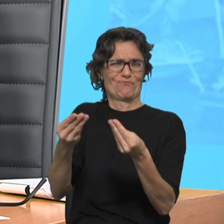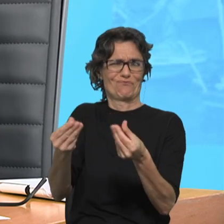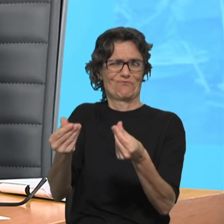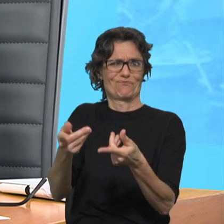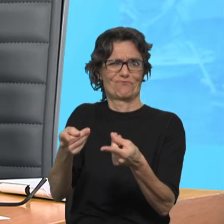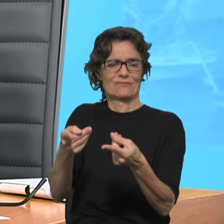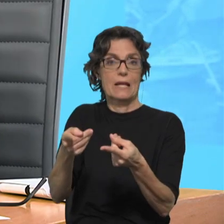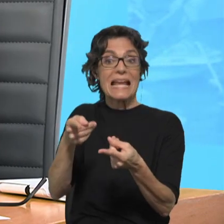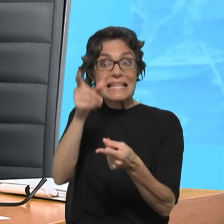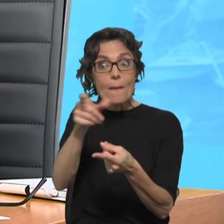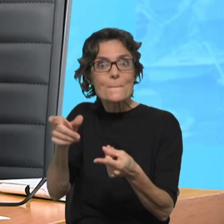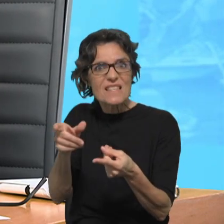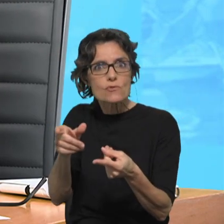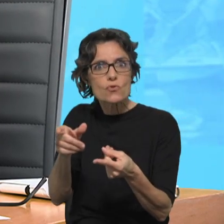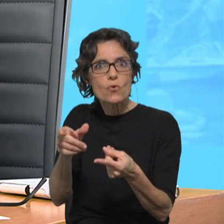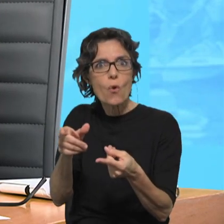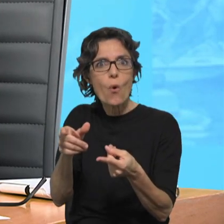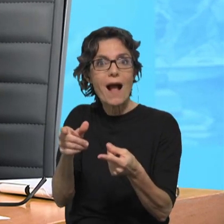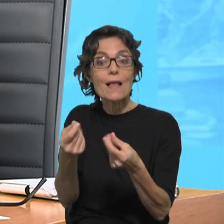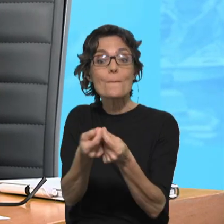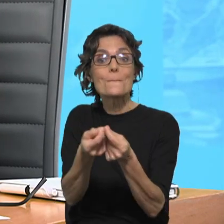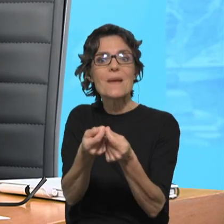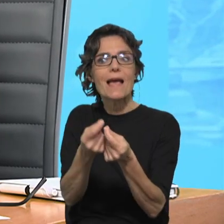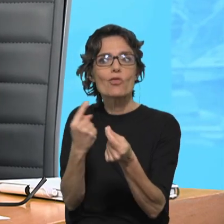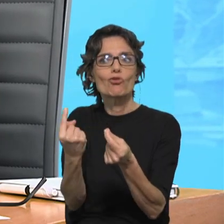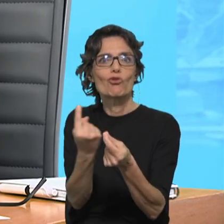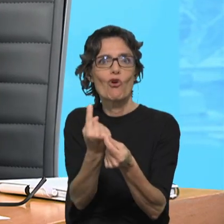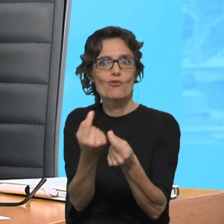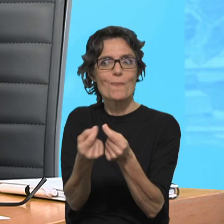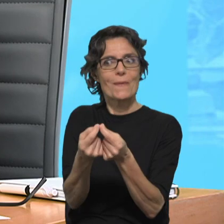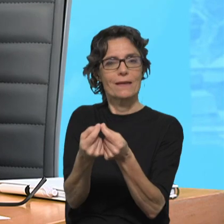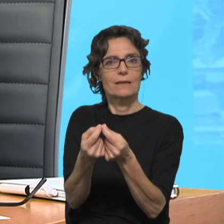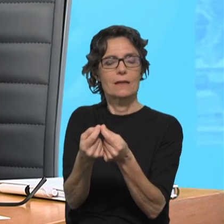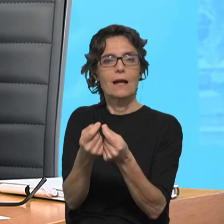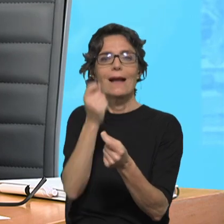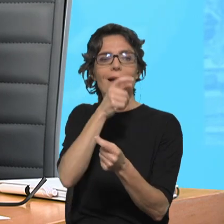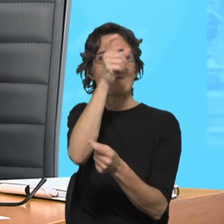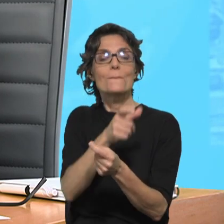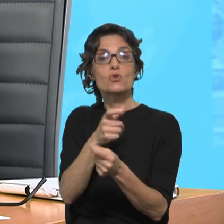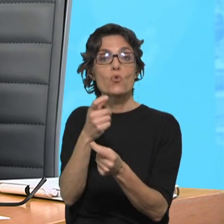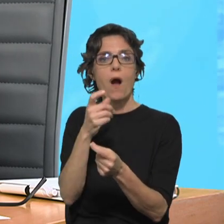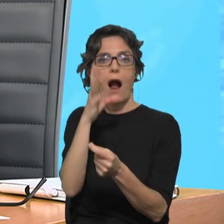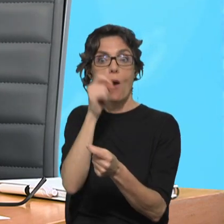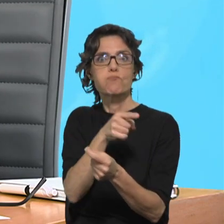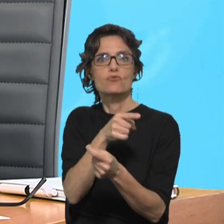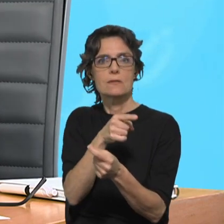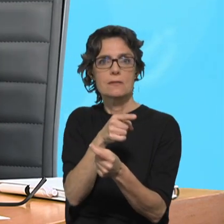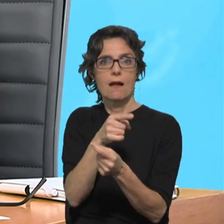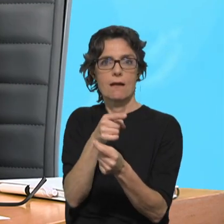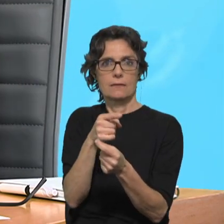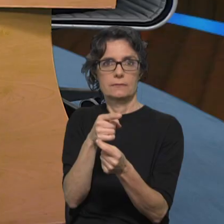perversas estão junto de nós. O abusador sexual, por